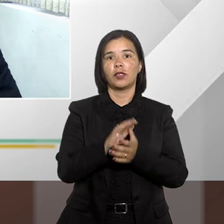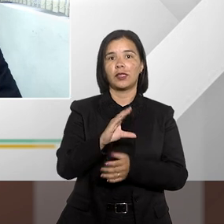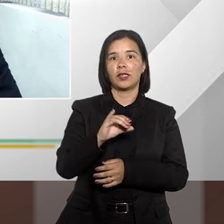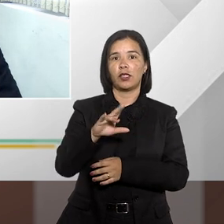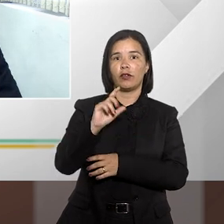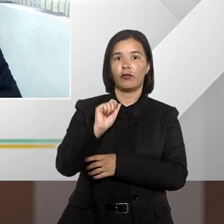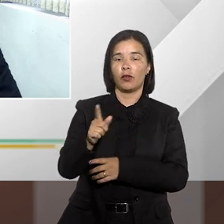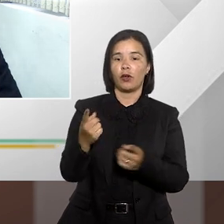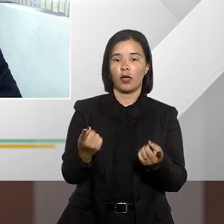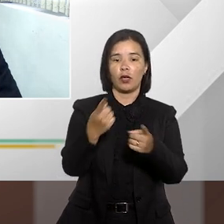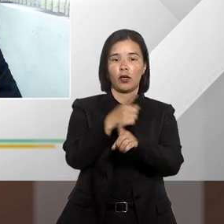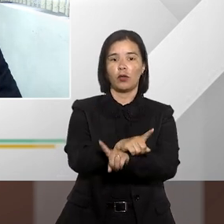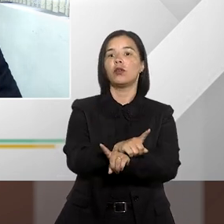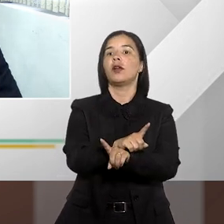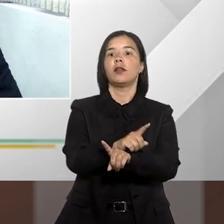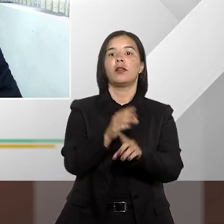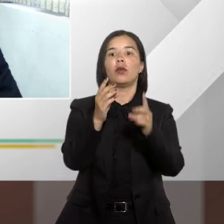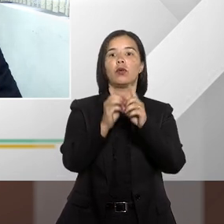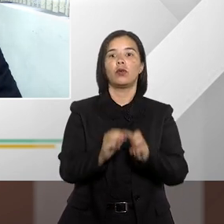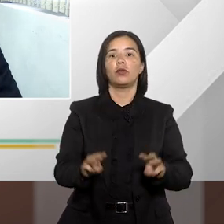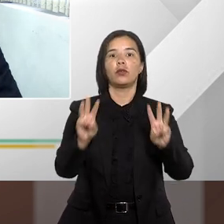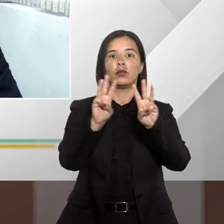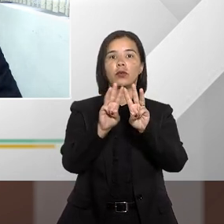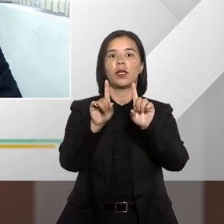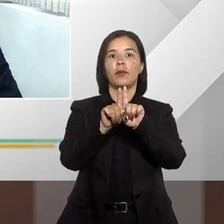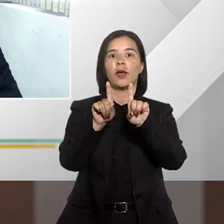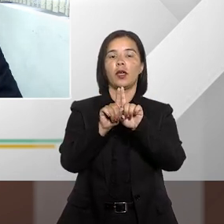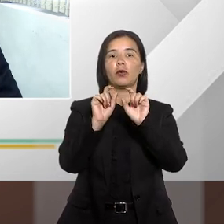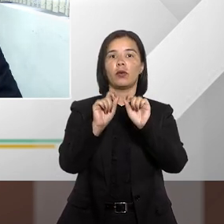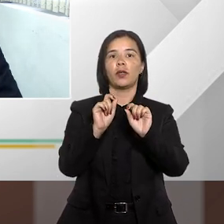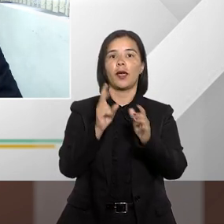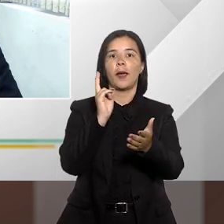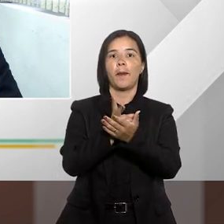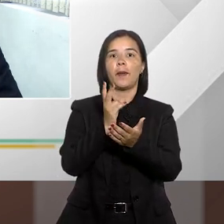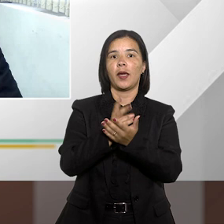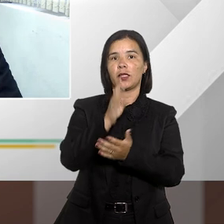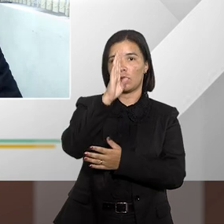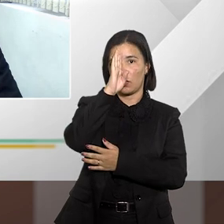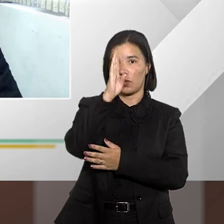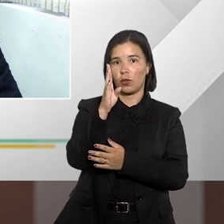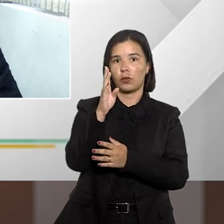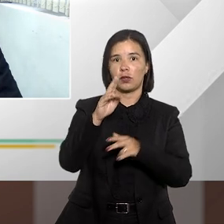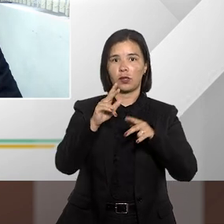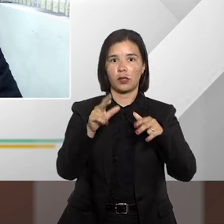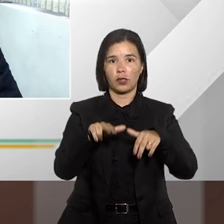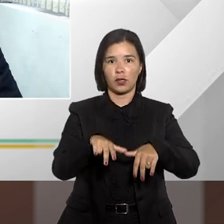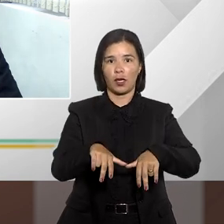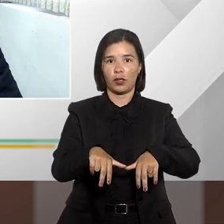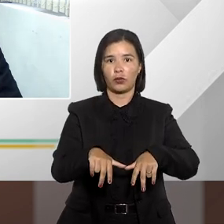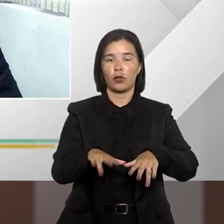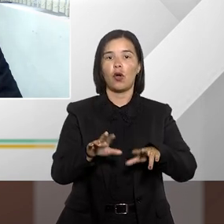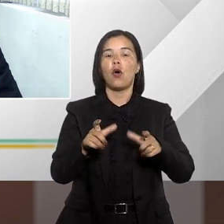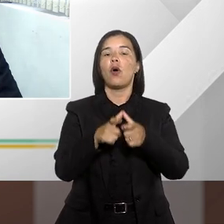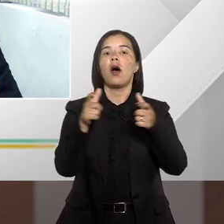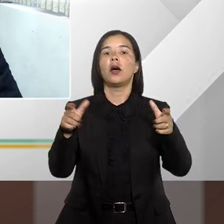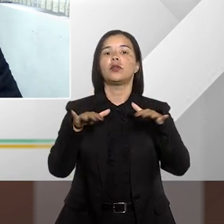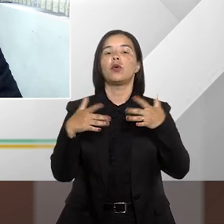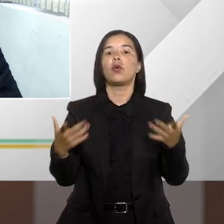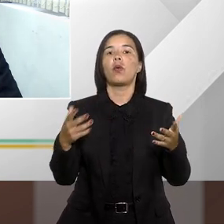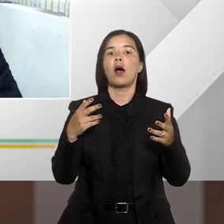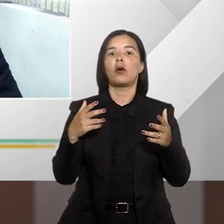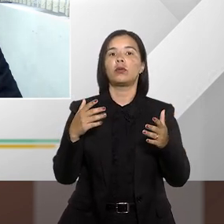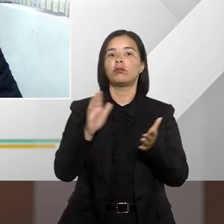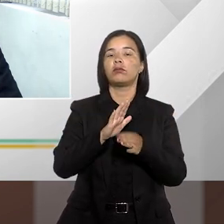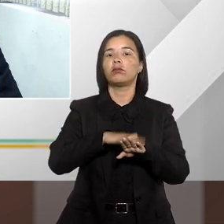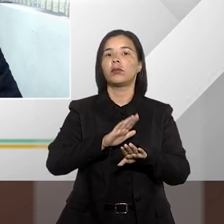a conversão da união estável em casamento entre pessoas do mesmo sexo. De um modo amplo, como é que vocês analisam a atuação do